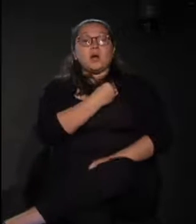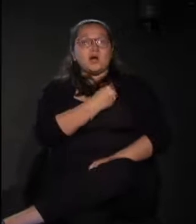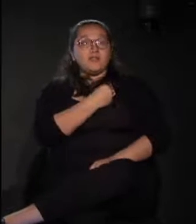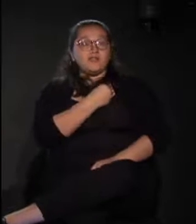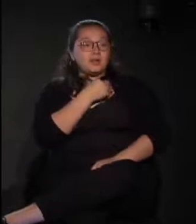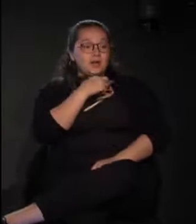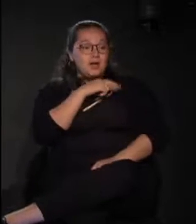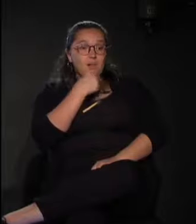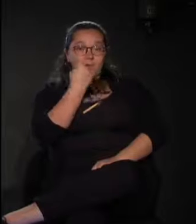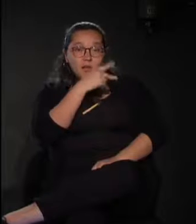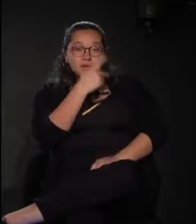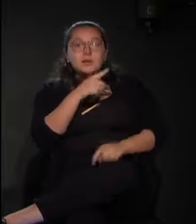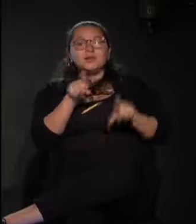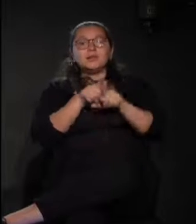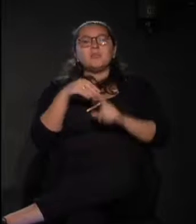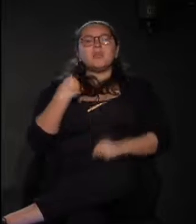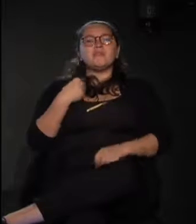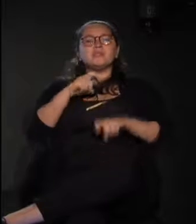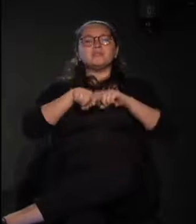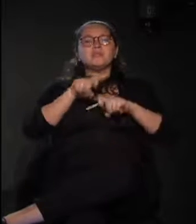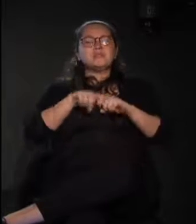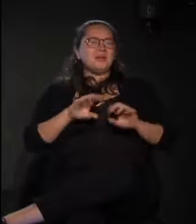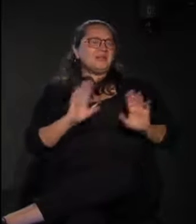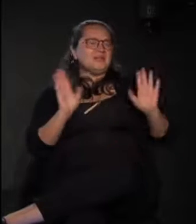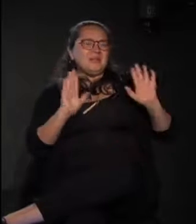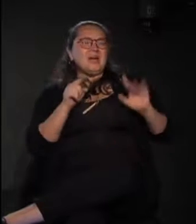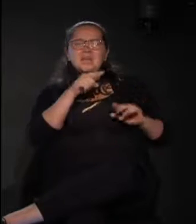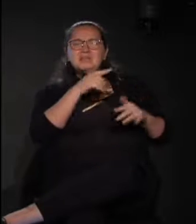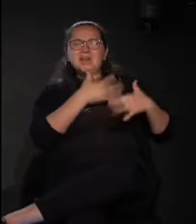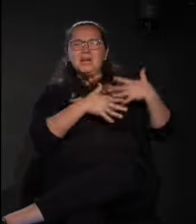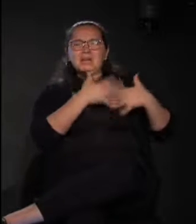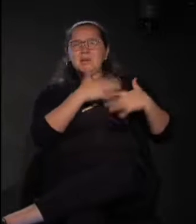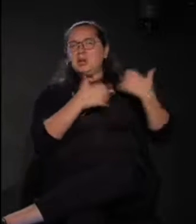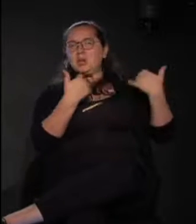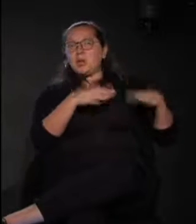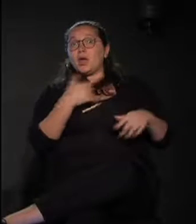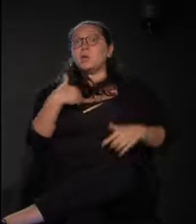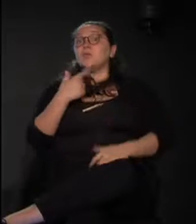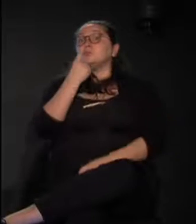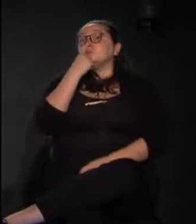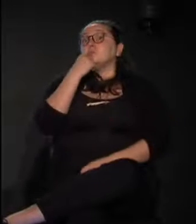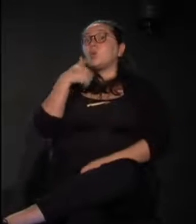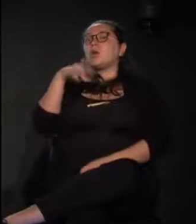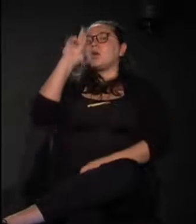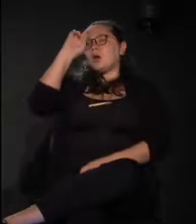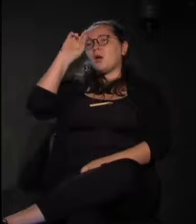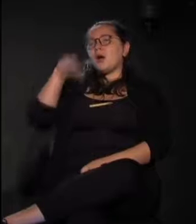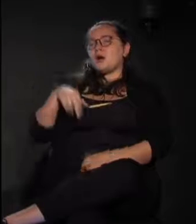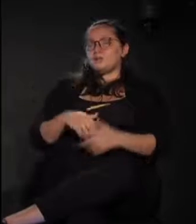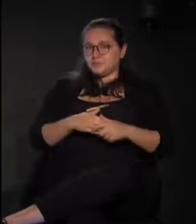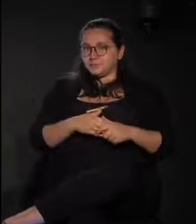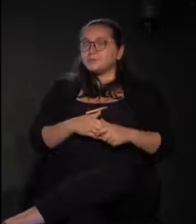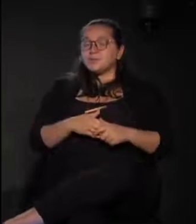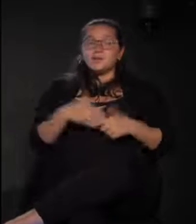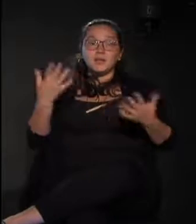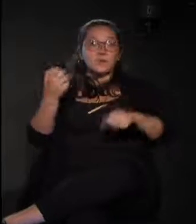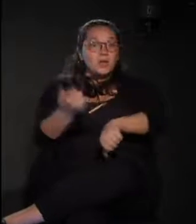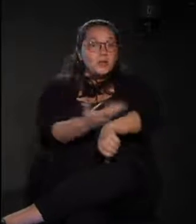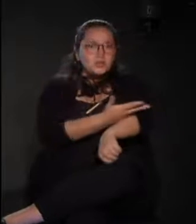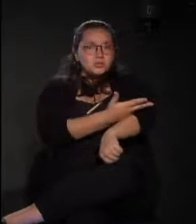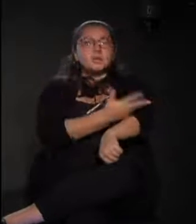vida sexual e acha que isso é um impedimento para a sua vida racional portanto aquela emoção é um impedimento para a vida nacional o